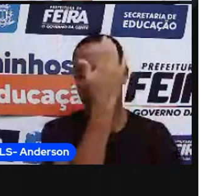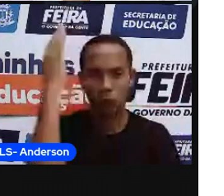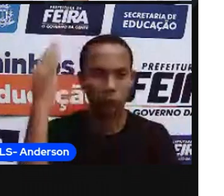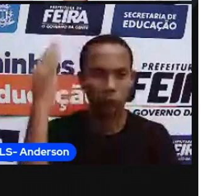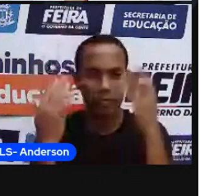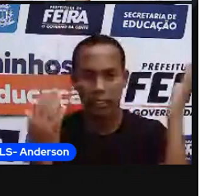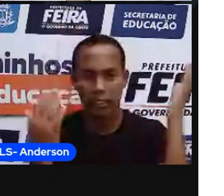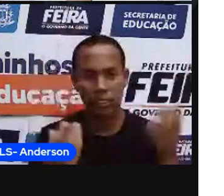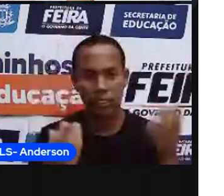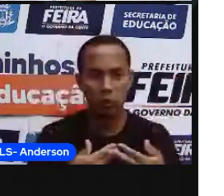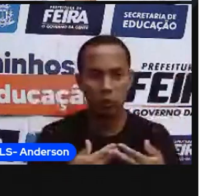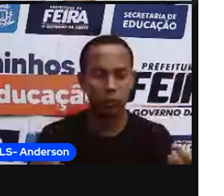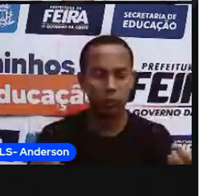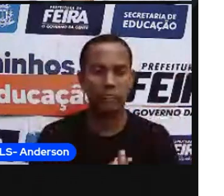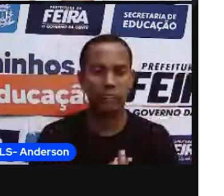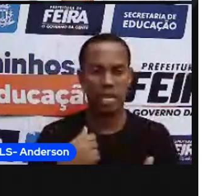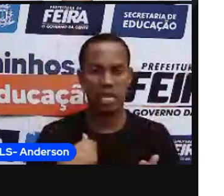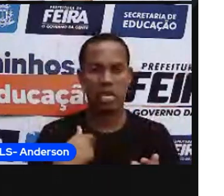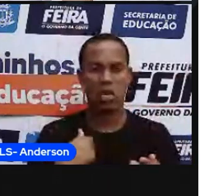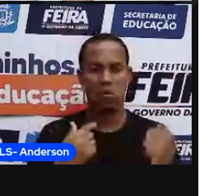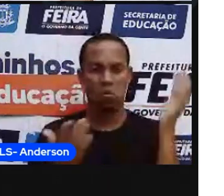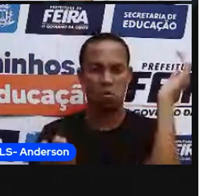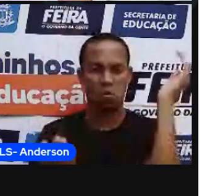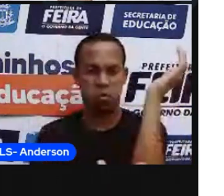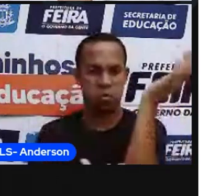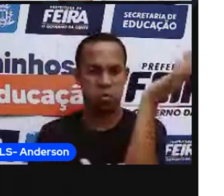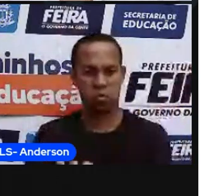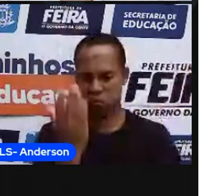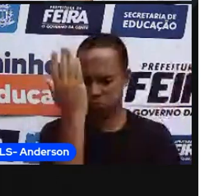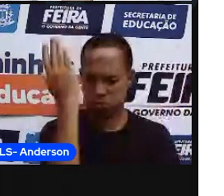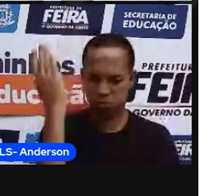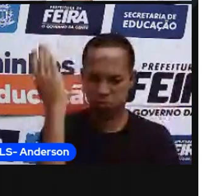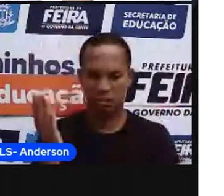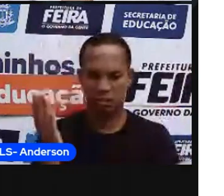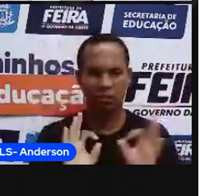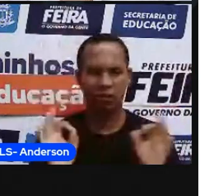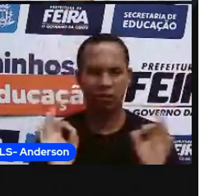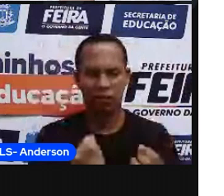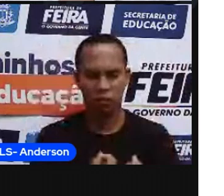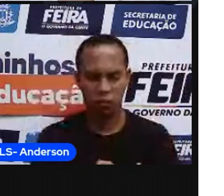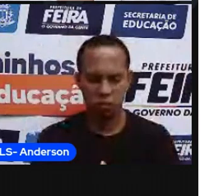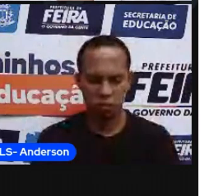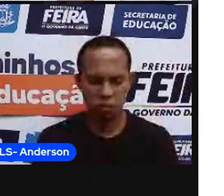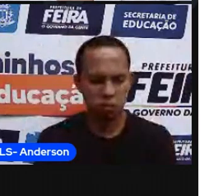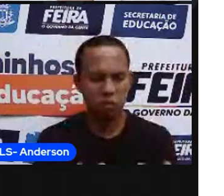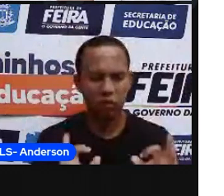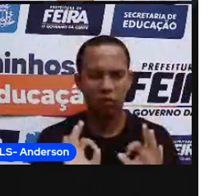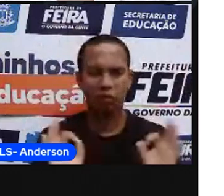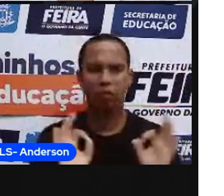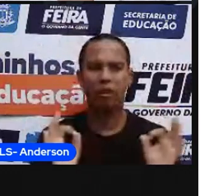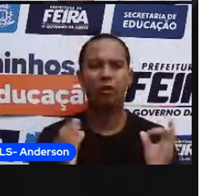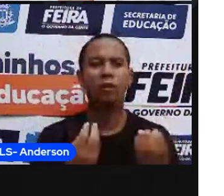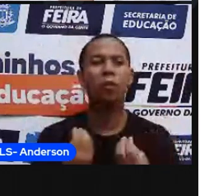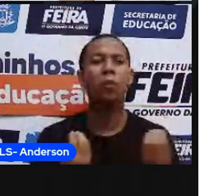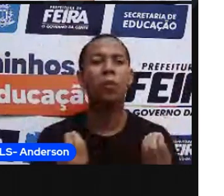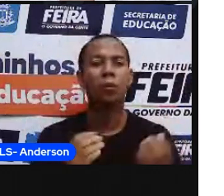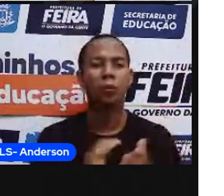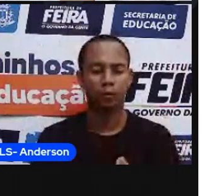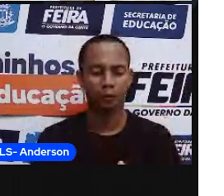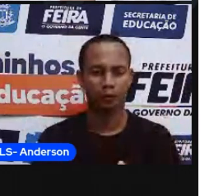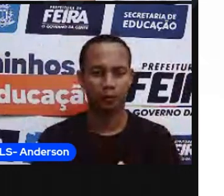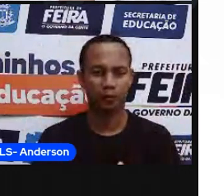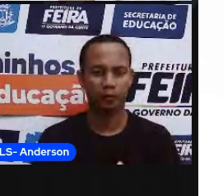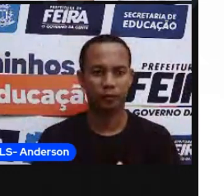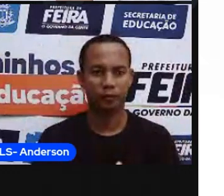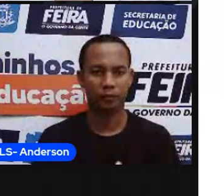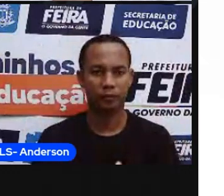eu derrubo e não replanto, eu coloco cimento no lugar, se eu não volto para ver o que está acontecendo, eu vou o quê?